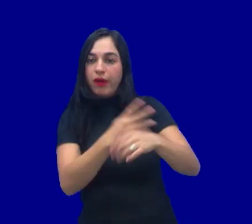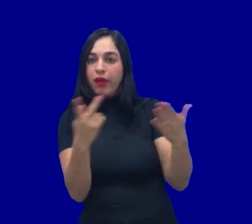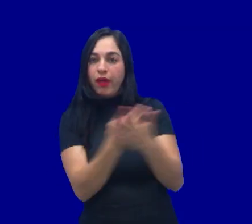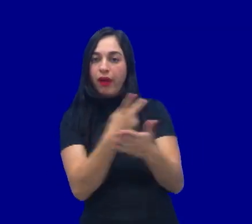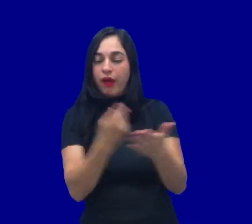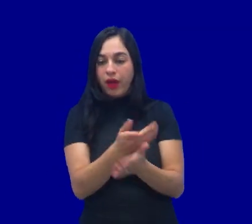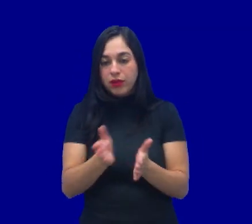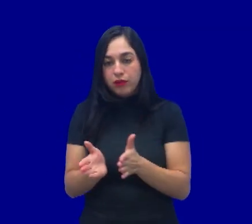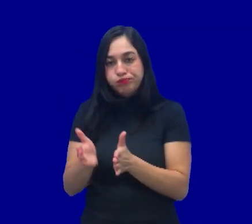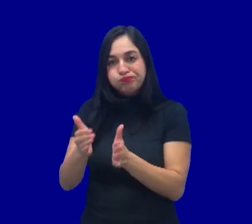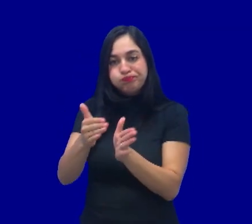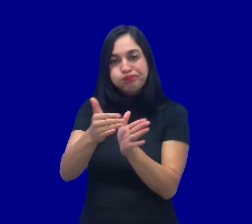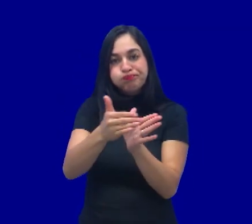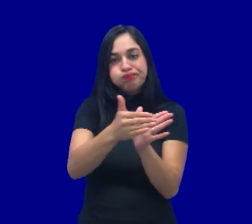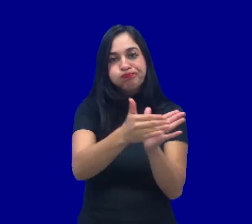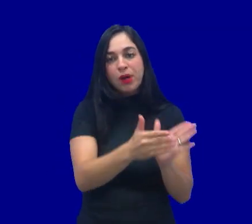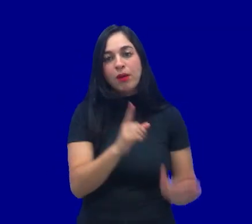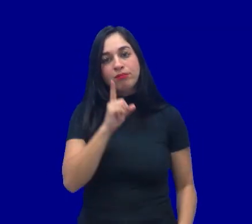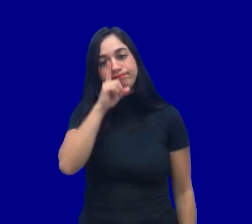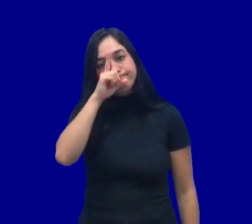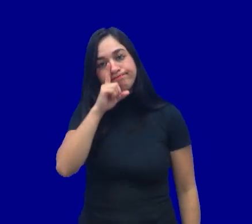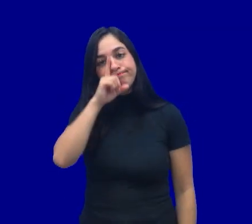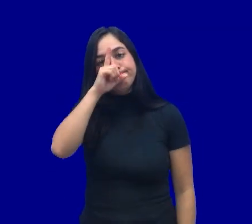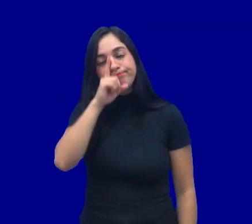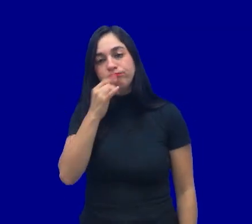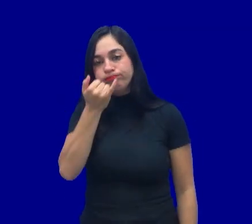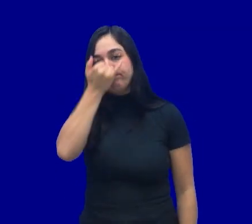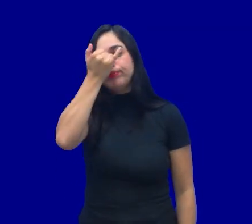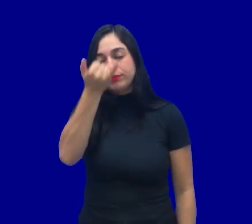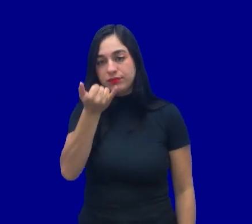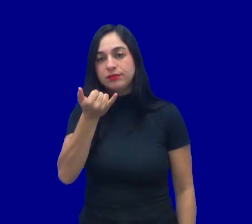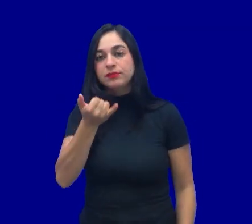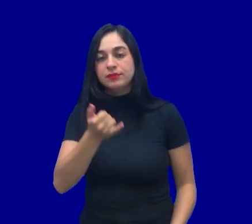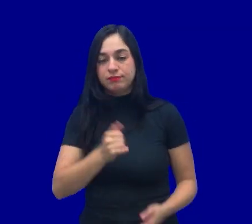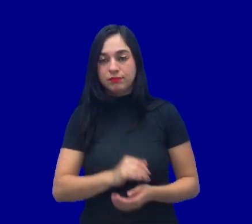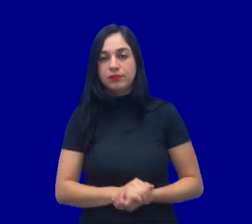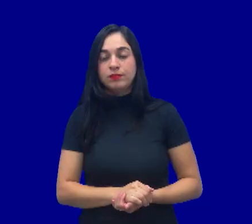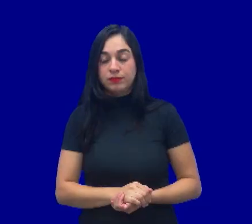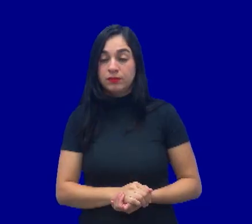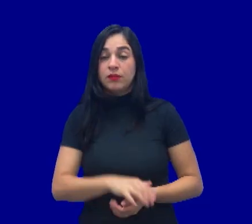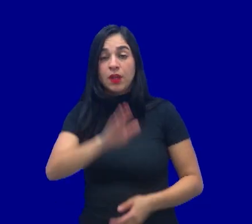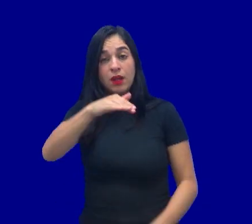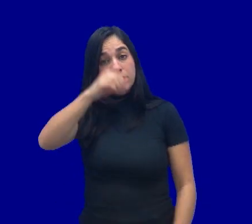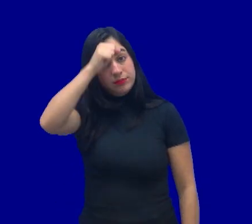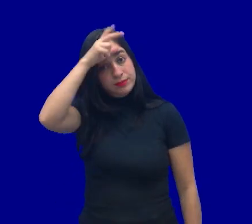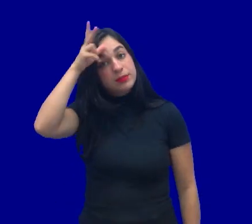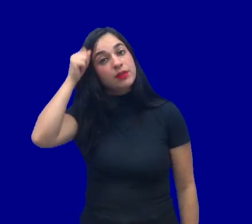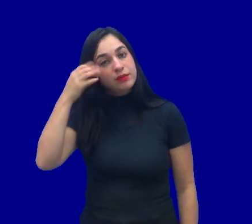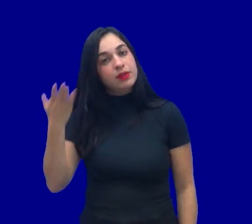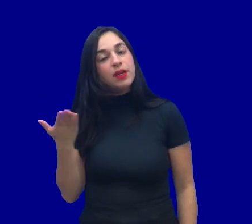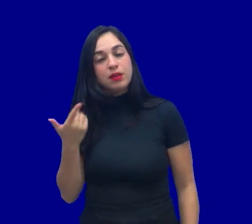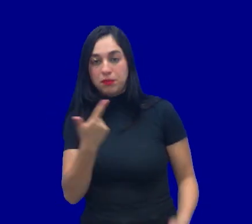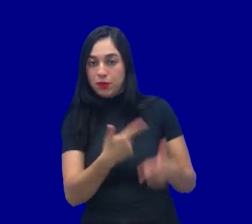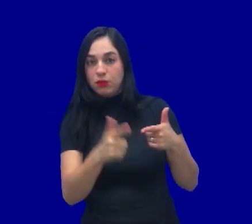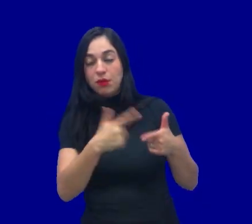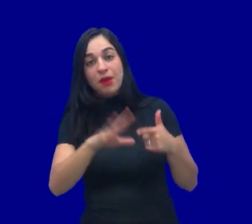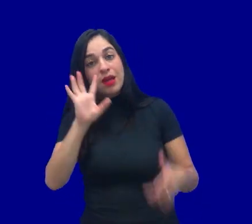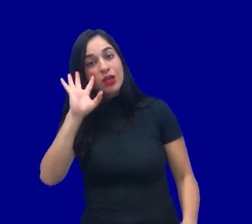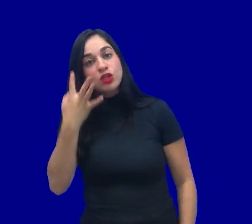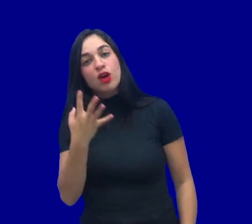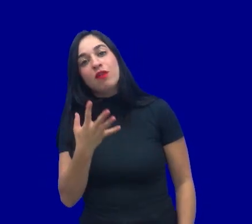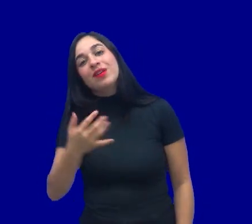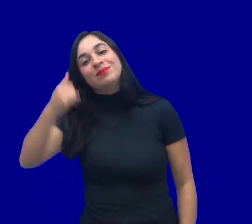curva, colocando a nossa comunidade em risco. Prefeito, vamos lá. Vamos resolver esse problema antes que uma